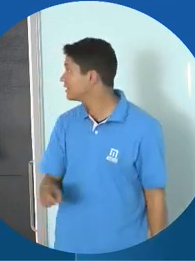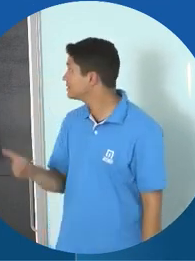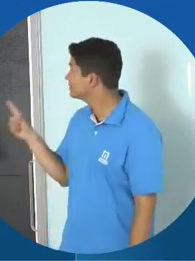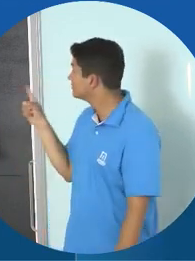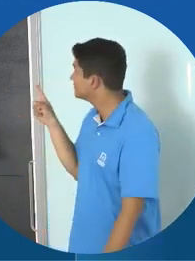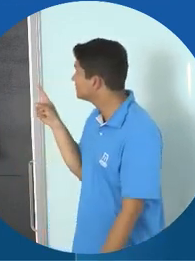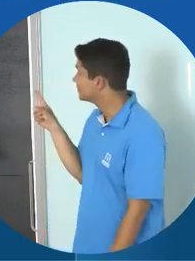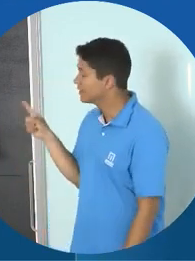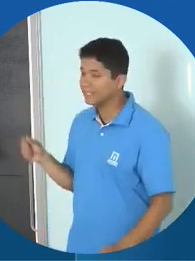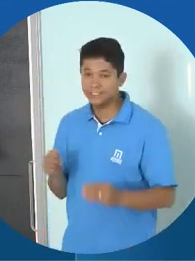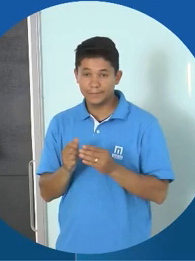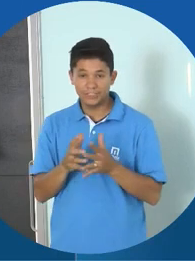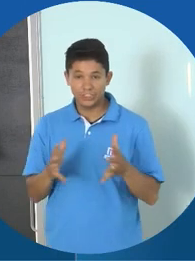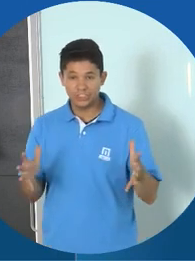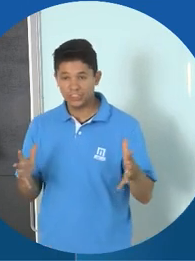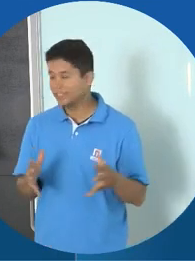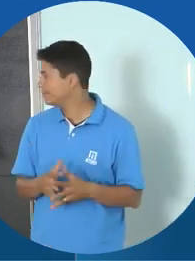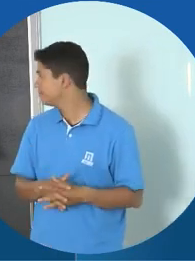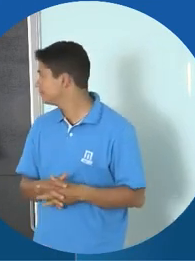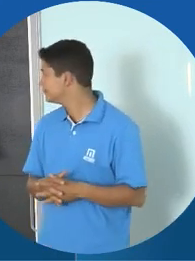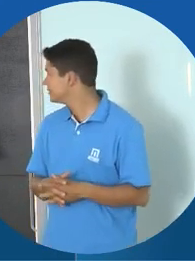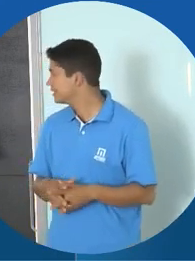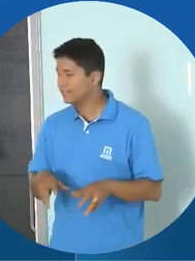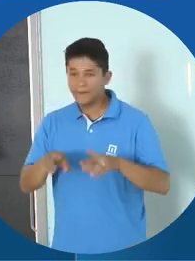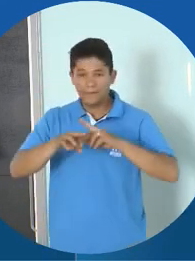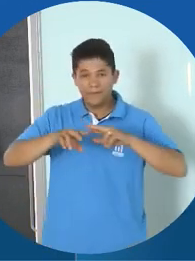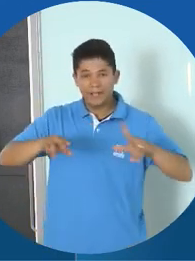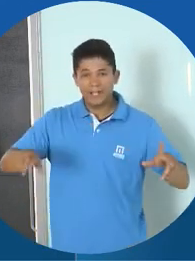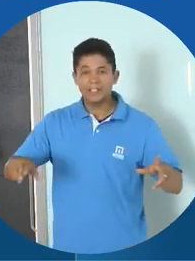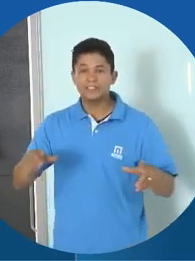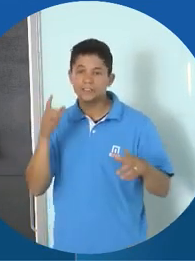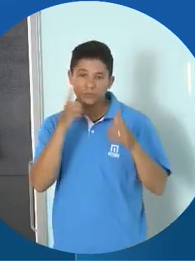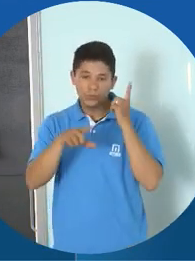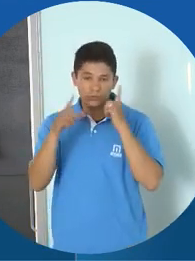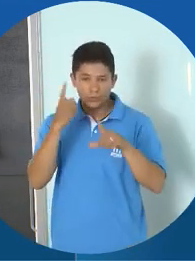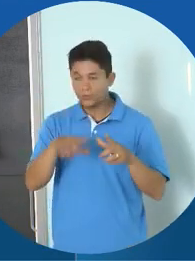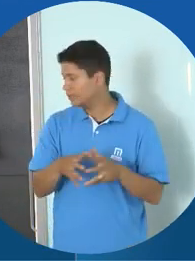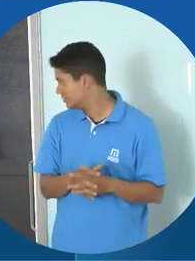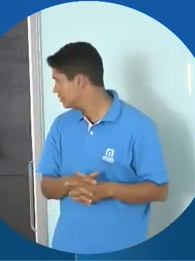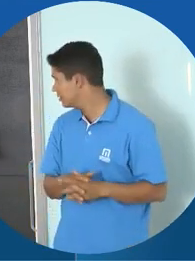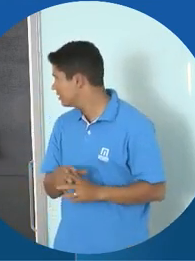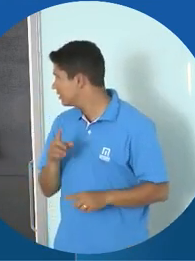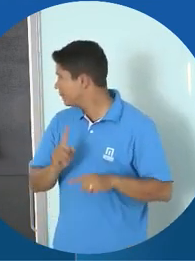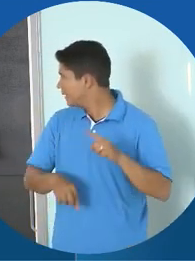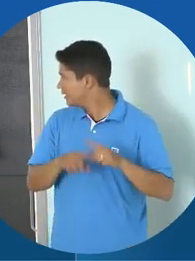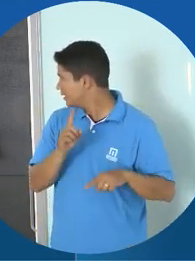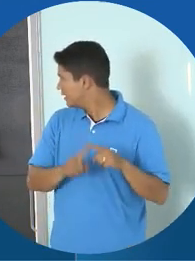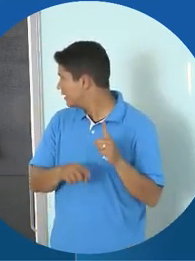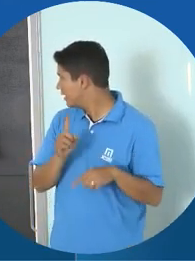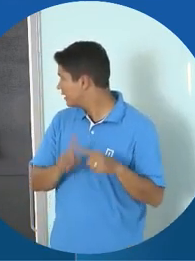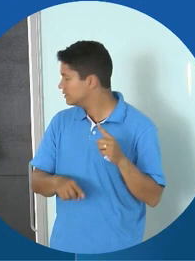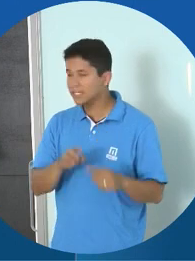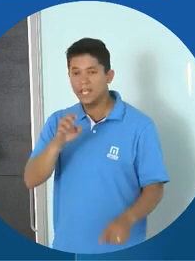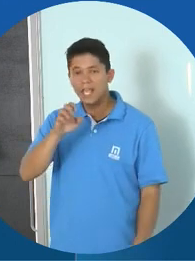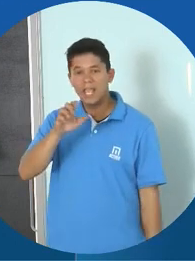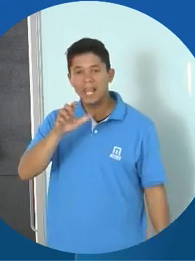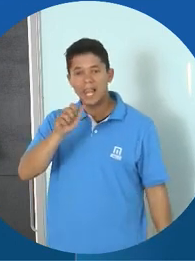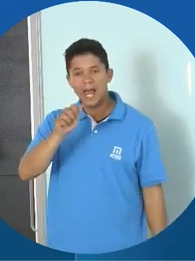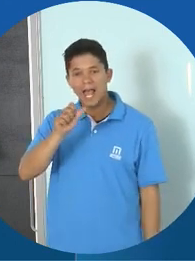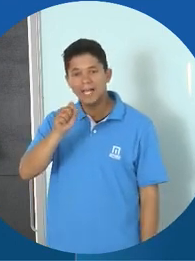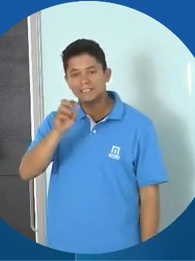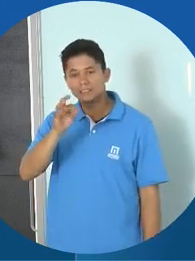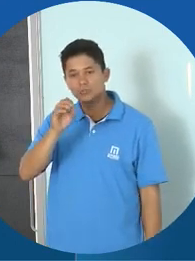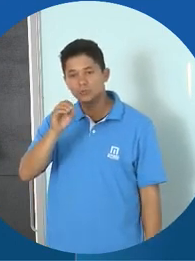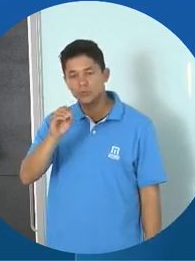cavidade expandida. Tem várias soluções aqui em materiais elásticos lineares,